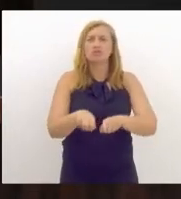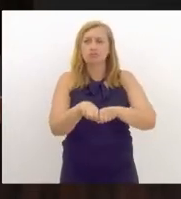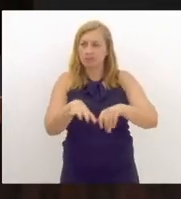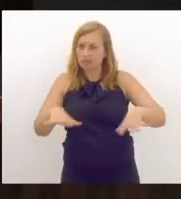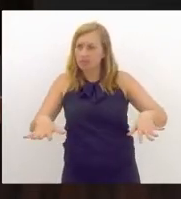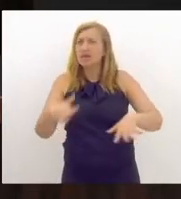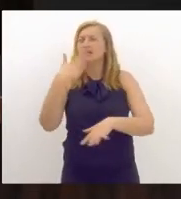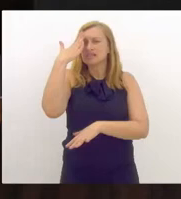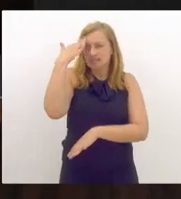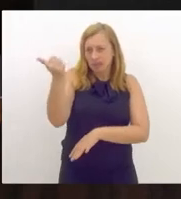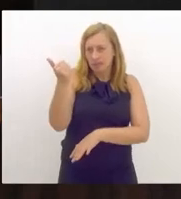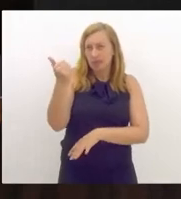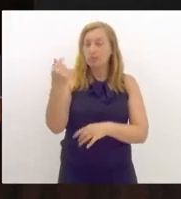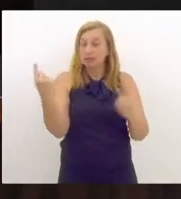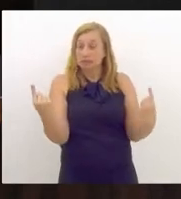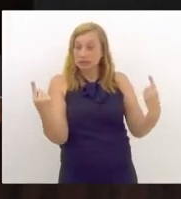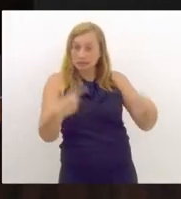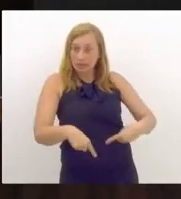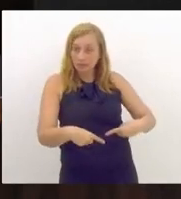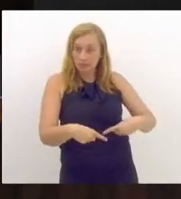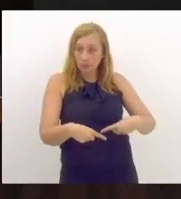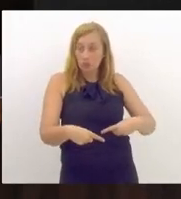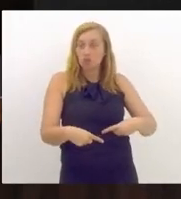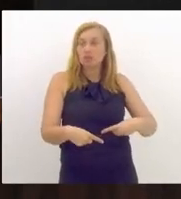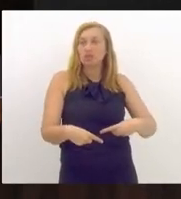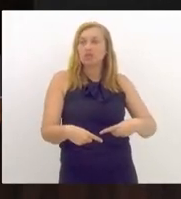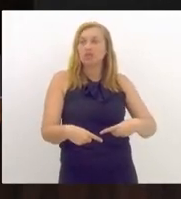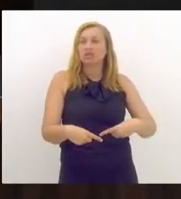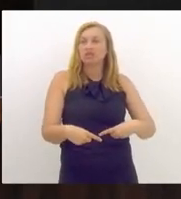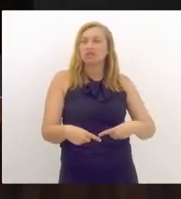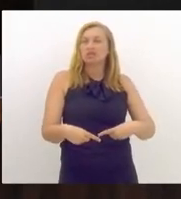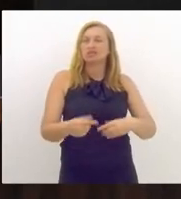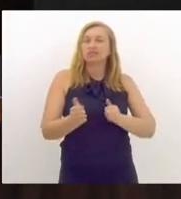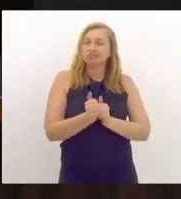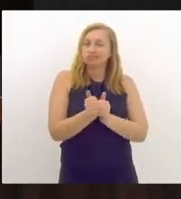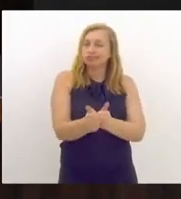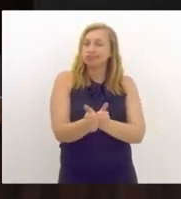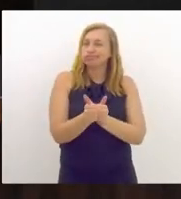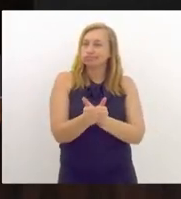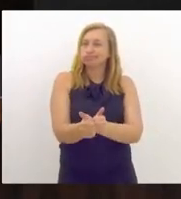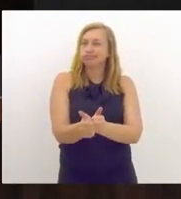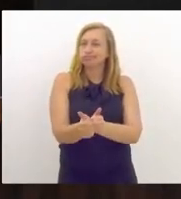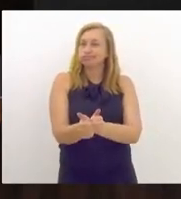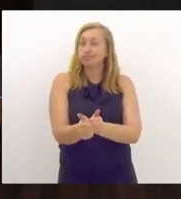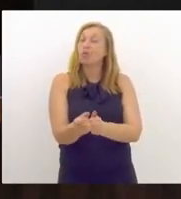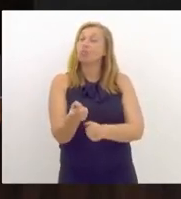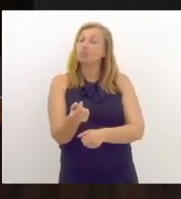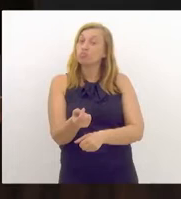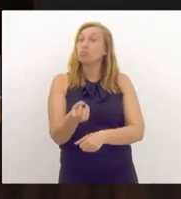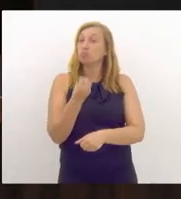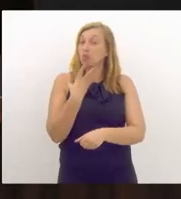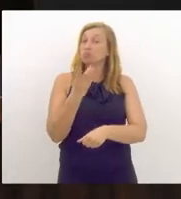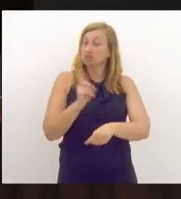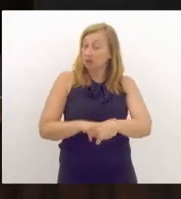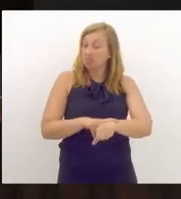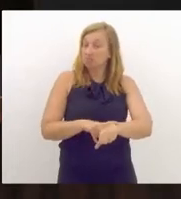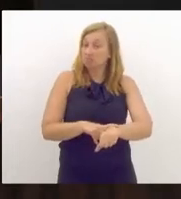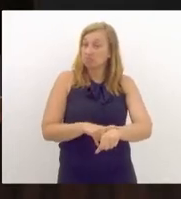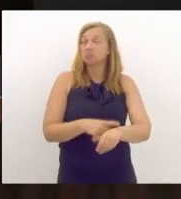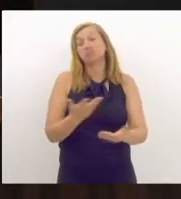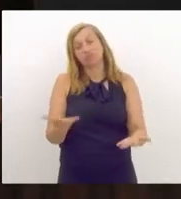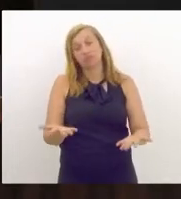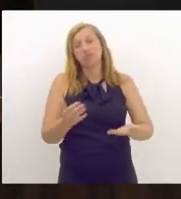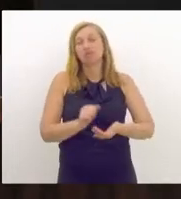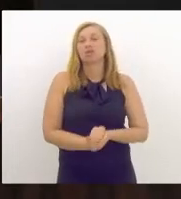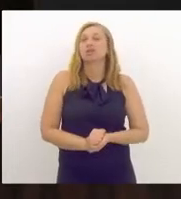sabemos que esse desafio é Um Desafio que ainda vai nos acompanhar por um tempo que bom